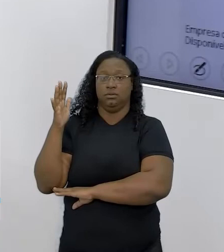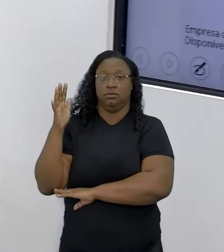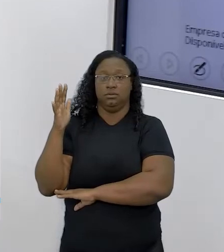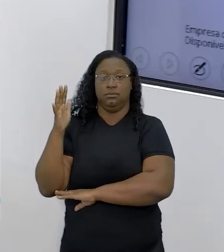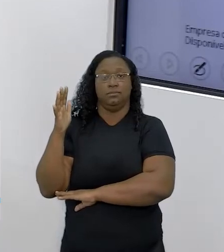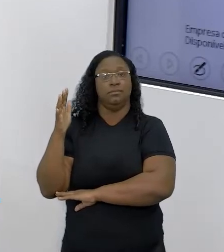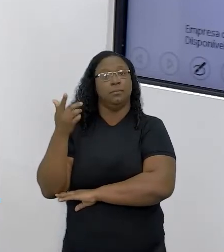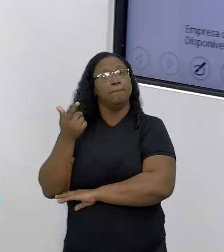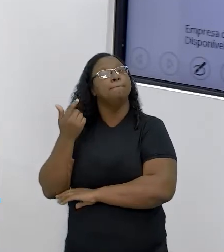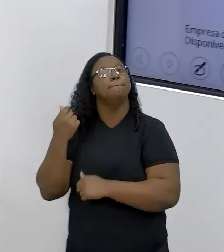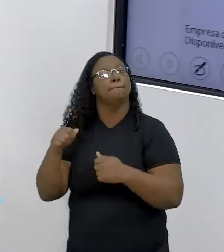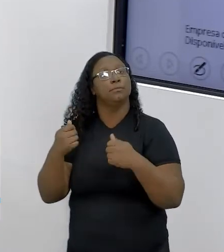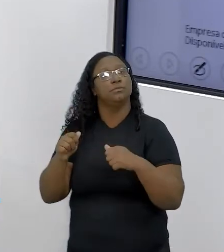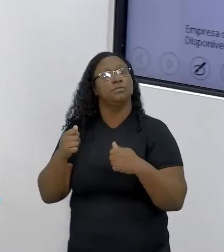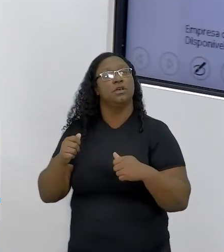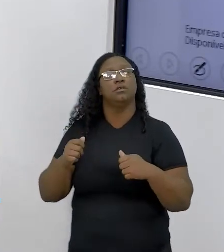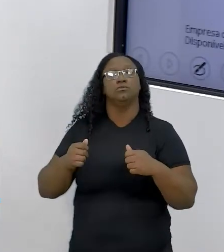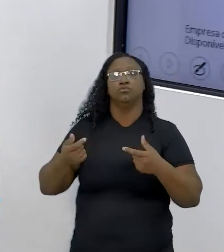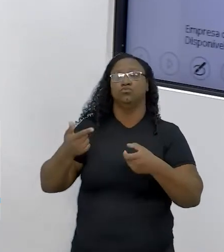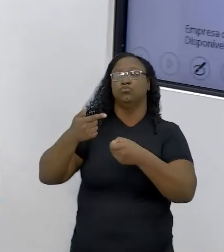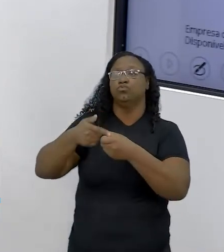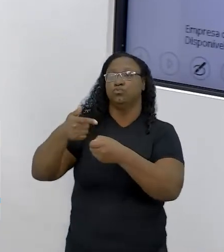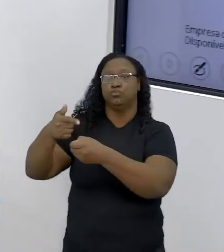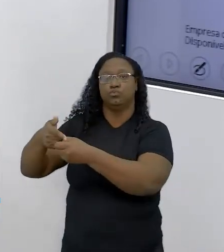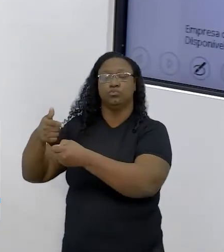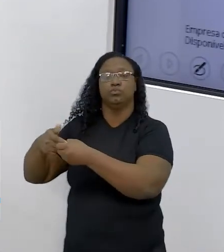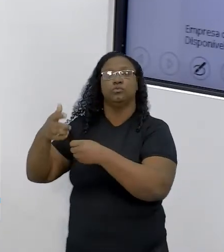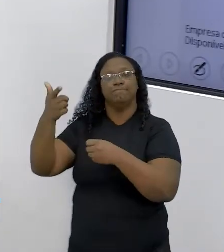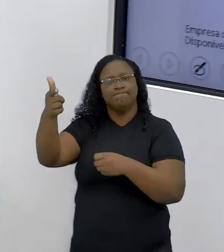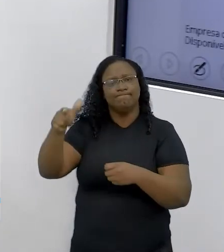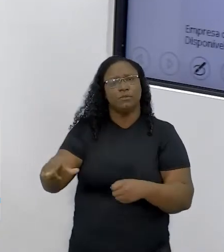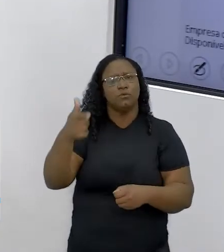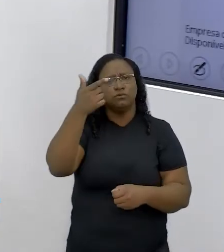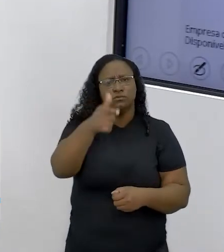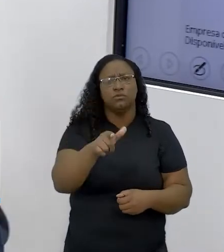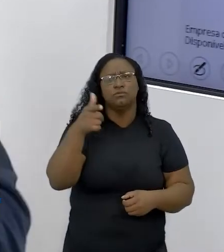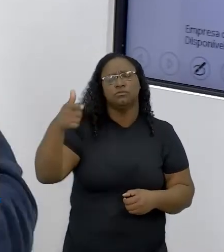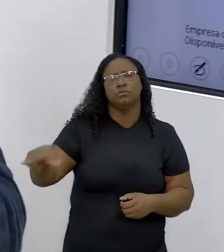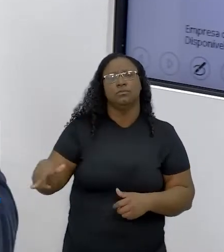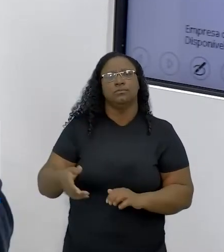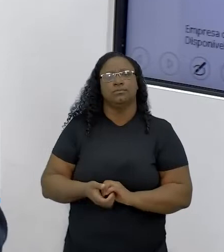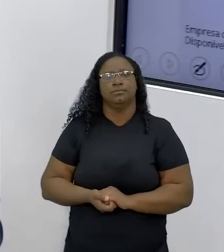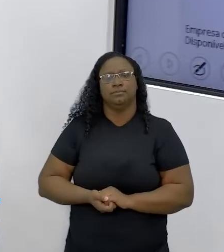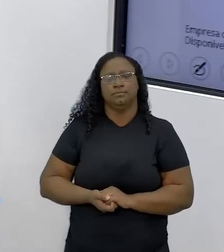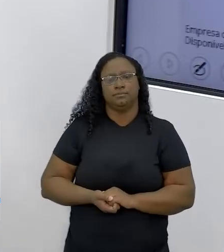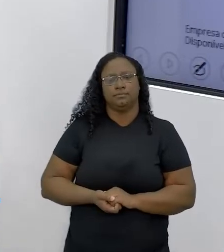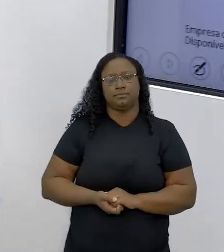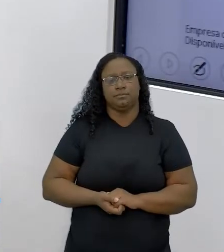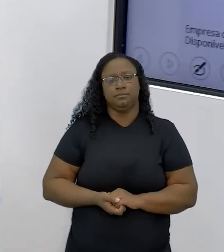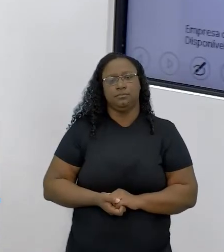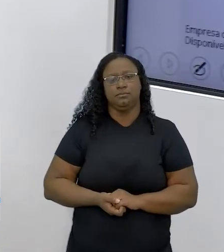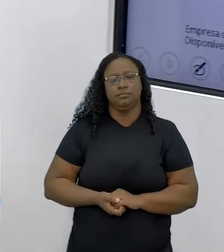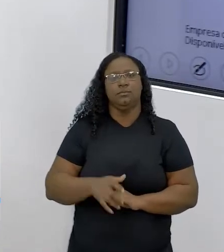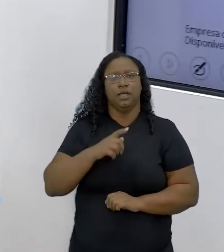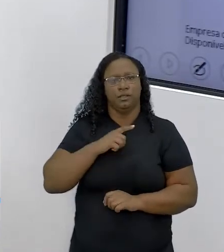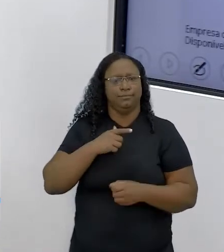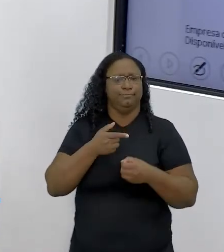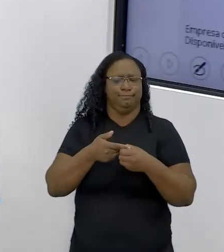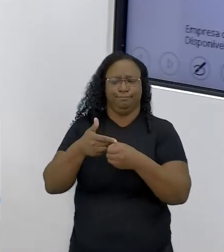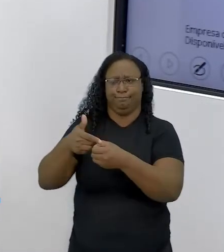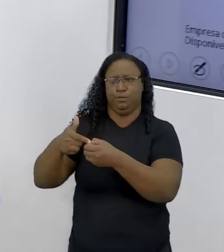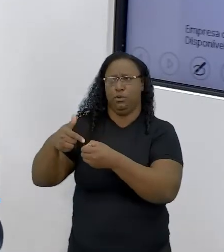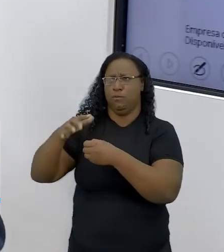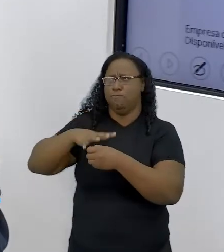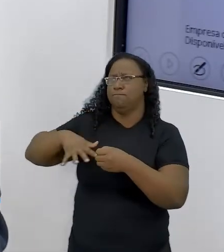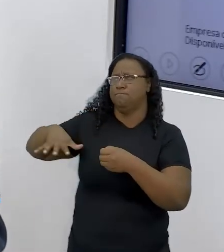de combustíveis fósseis, tá bom? Embora a gente tenha bastante a presença aí de petróleo aqui na nossa extensão territorial. Tá